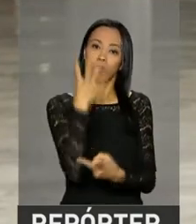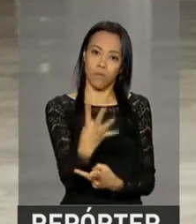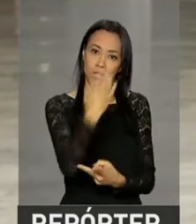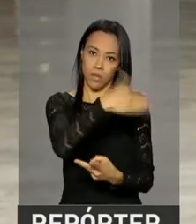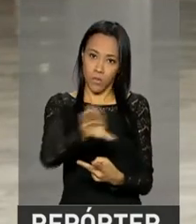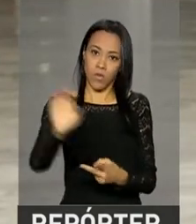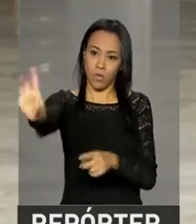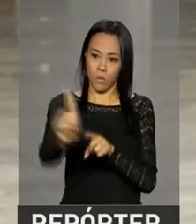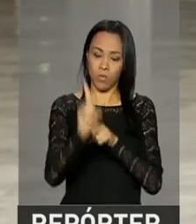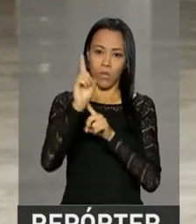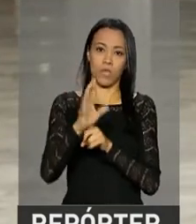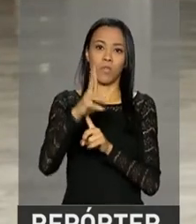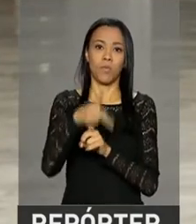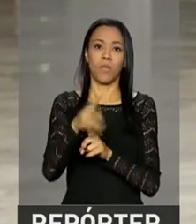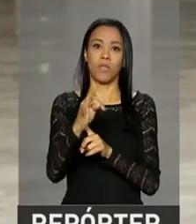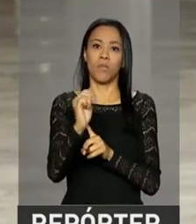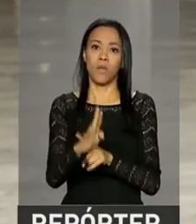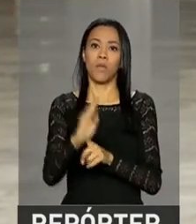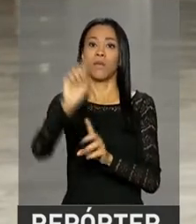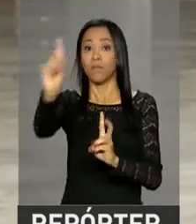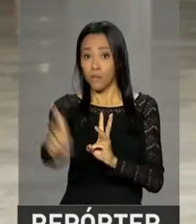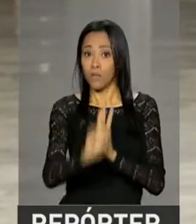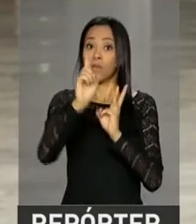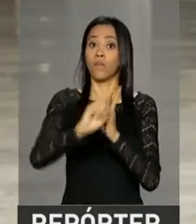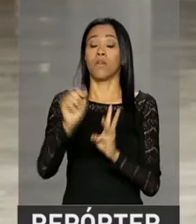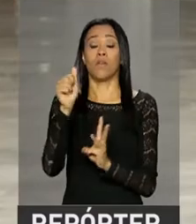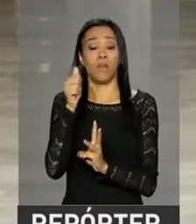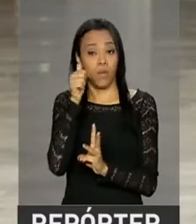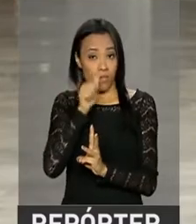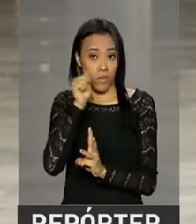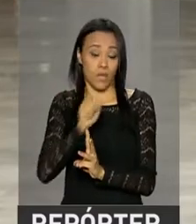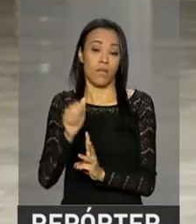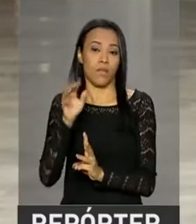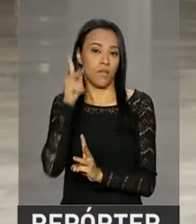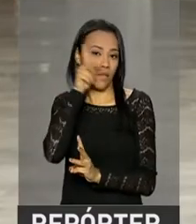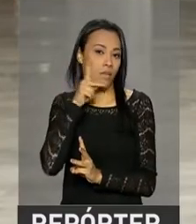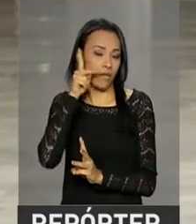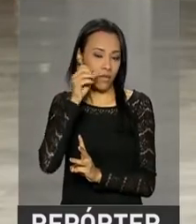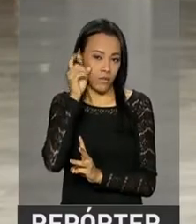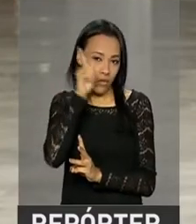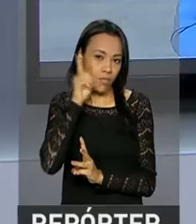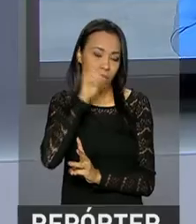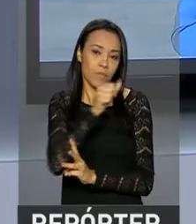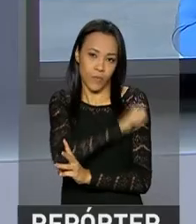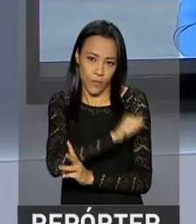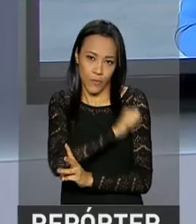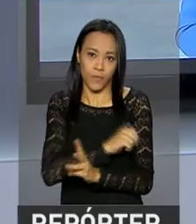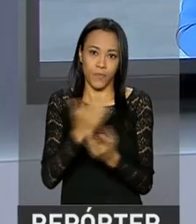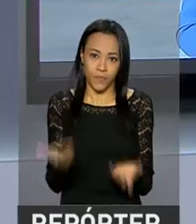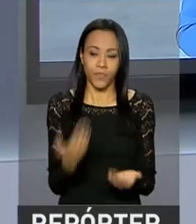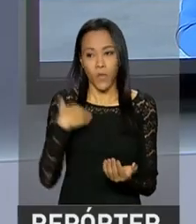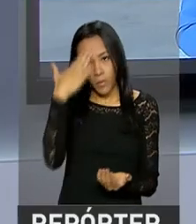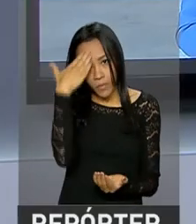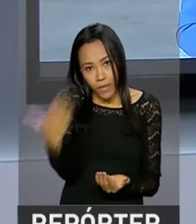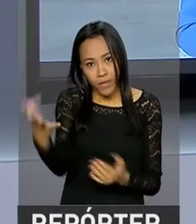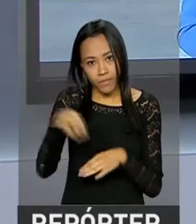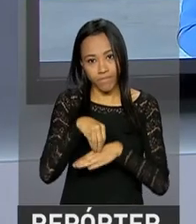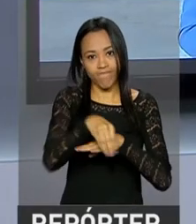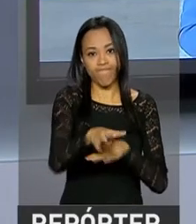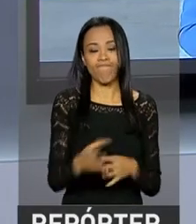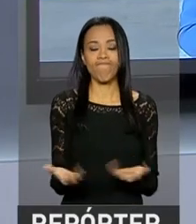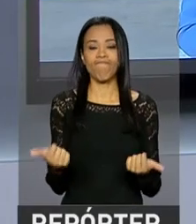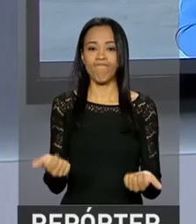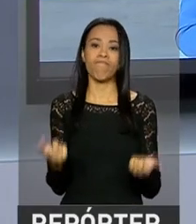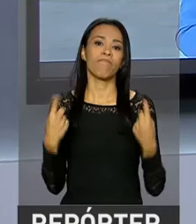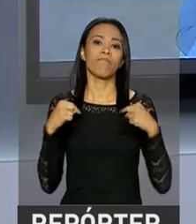roberto jefferson e também a deputada do rio de janeiro cristiane brasil é com você leandro porque está obrigado pelas suas informações do